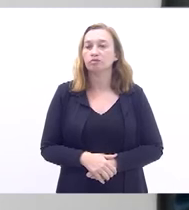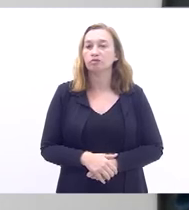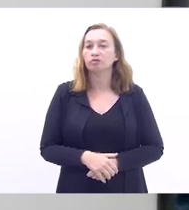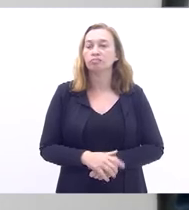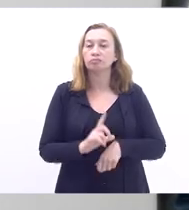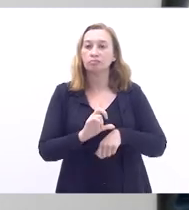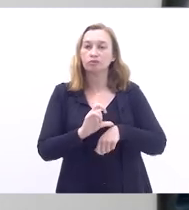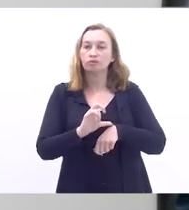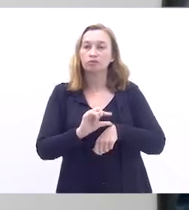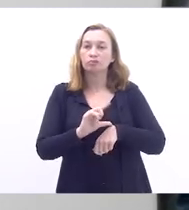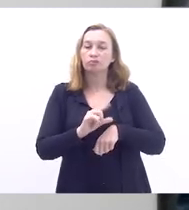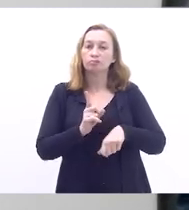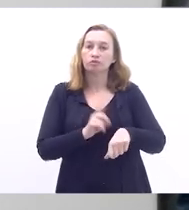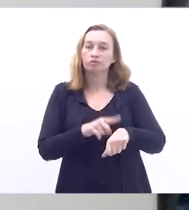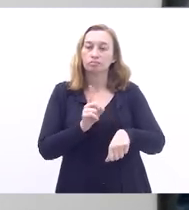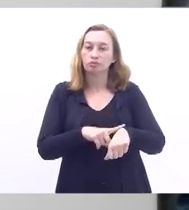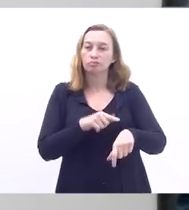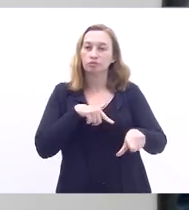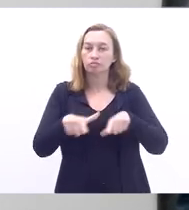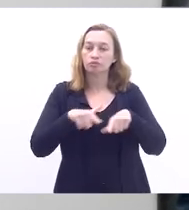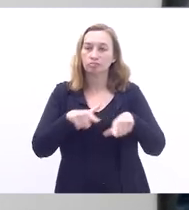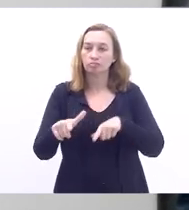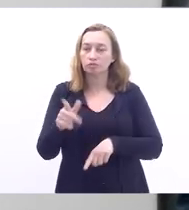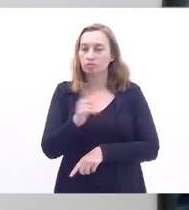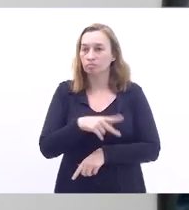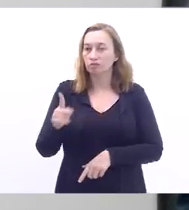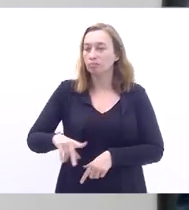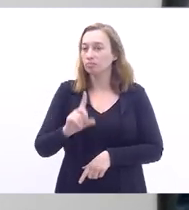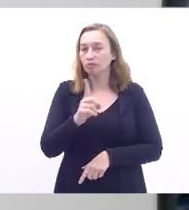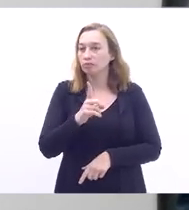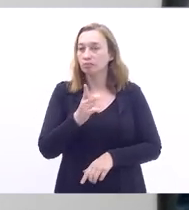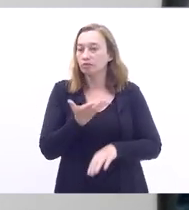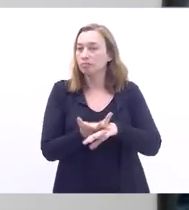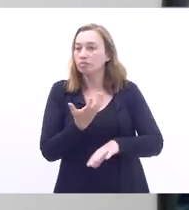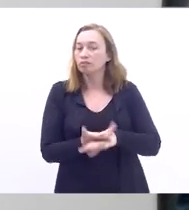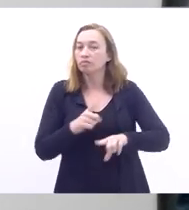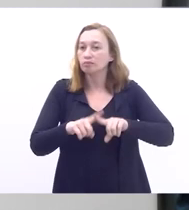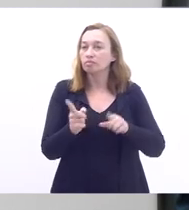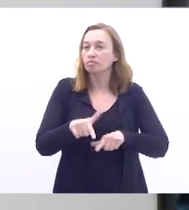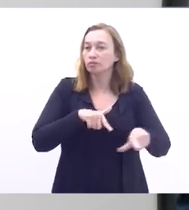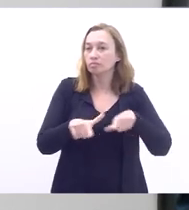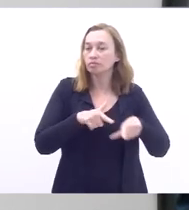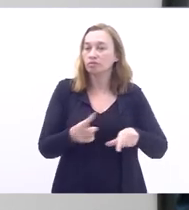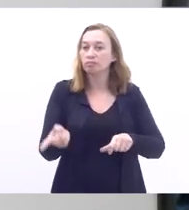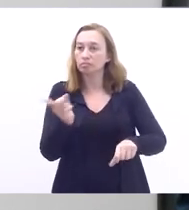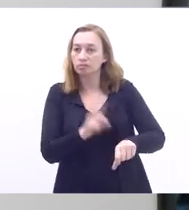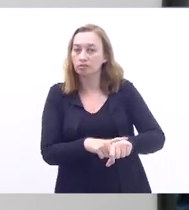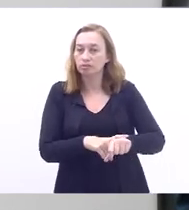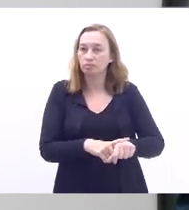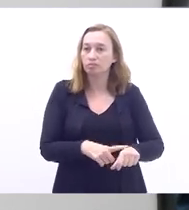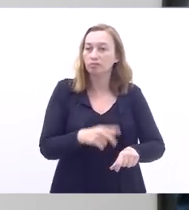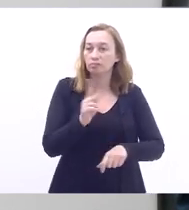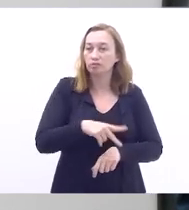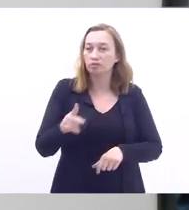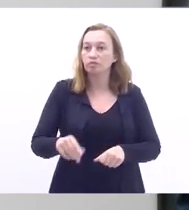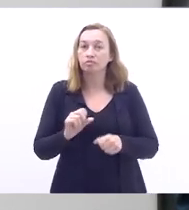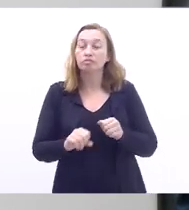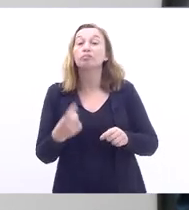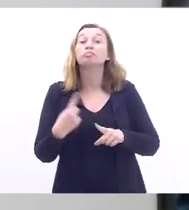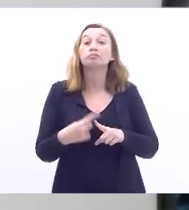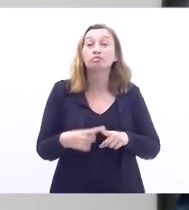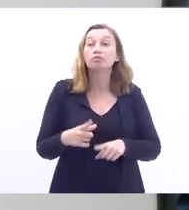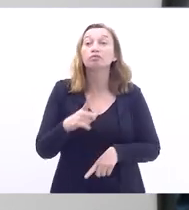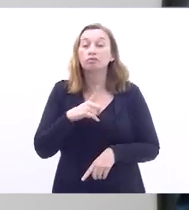carga horária do professor embora não sejam disciplina é tempo de trabalho que o professor fez e porque de Bons Ares